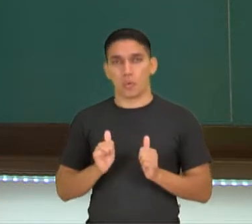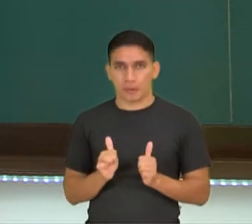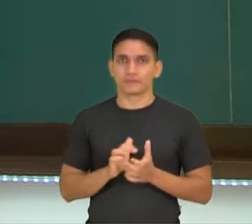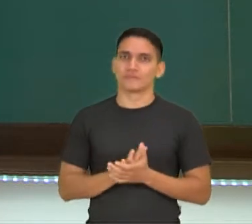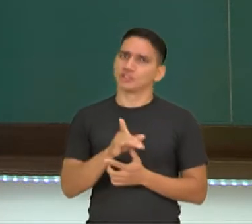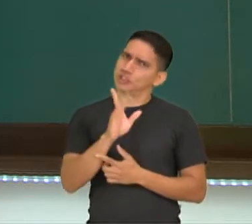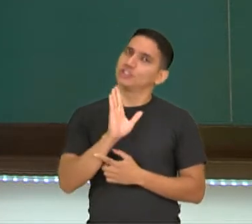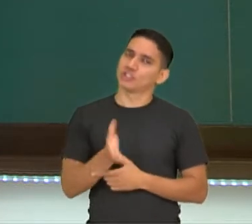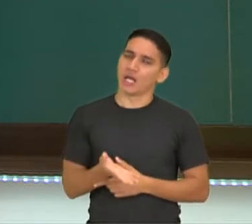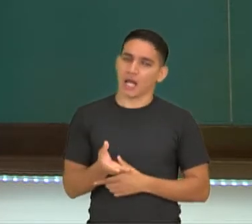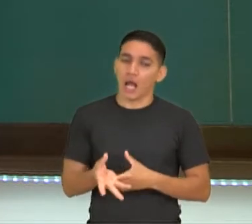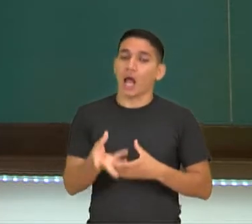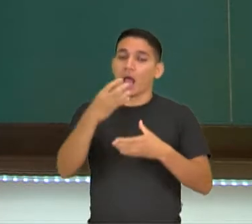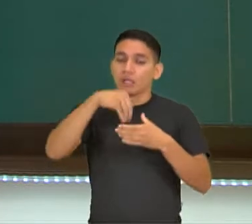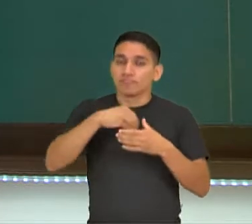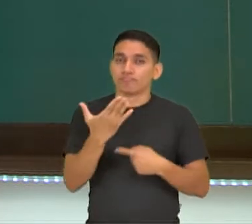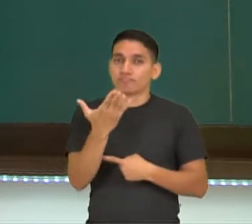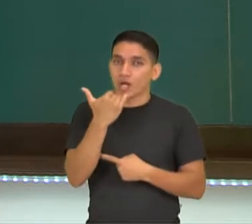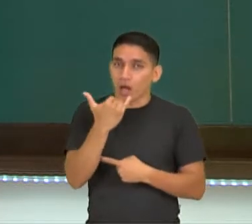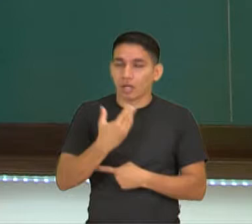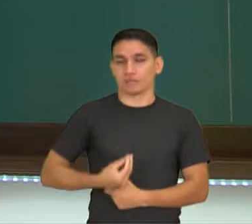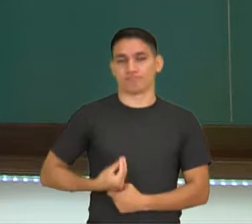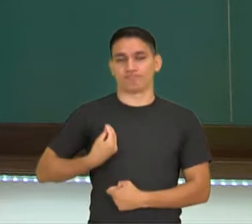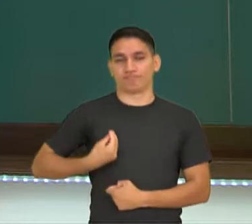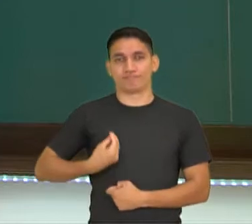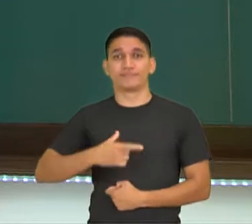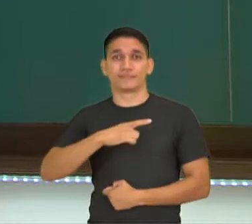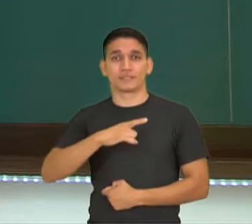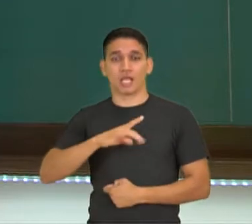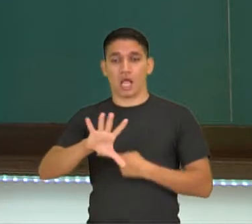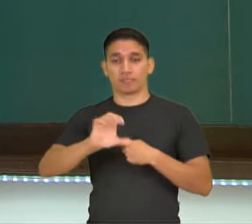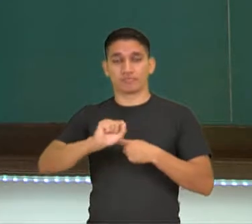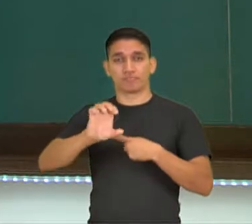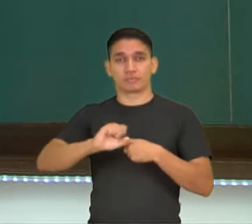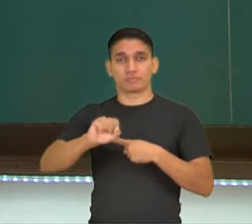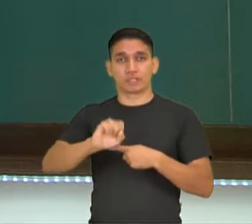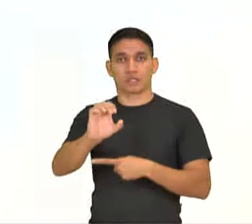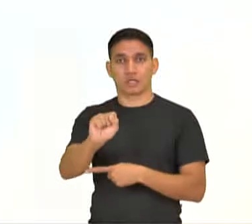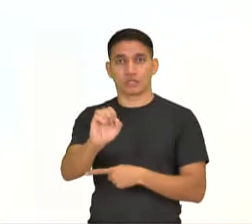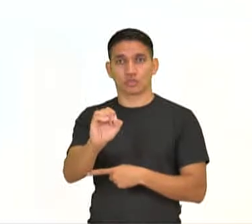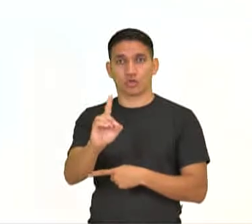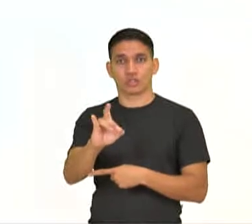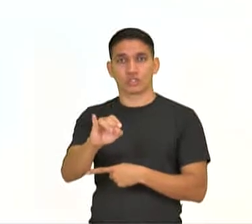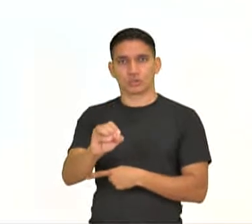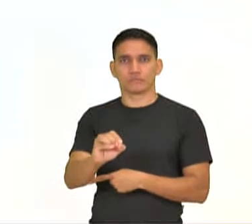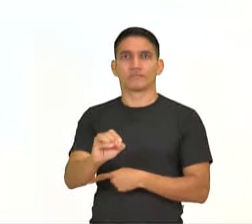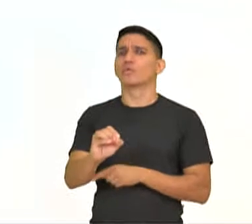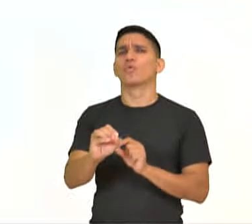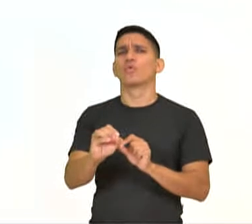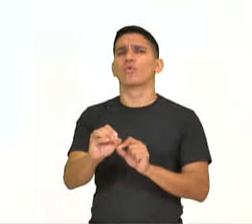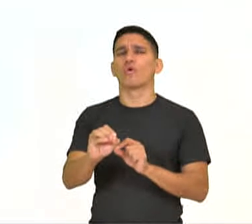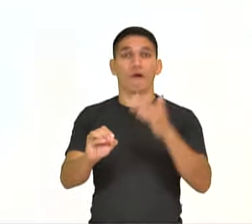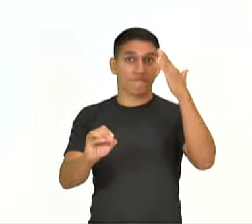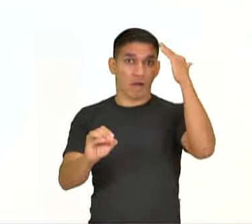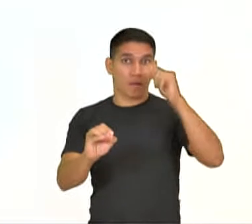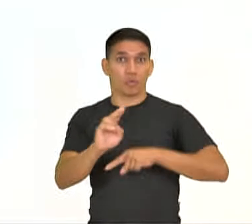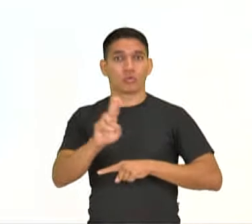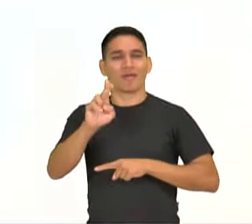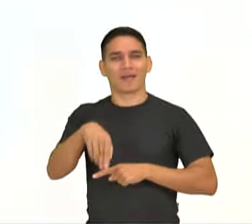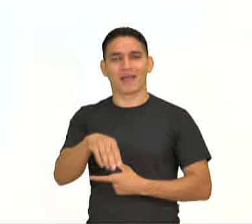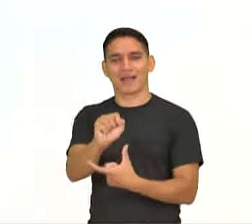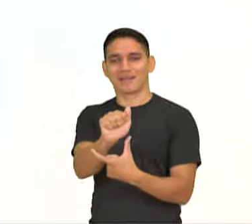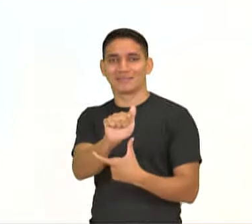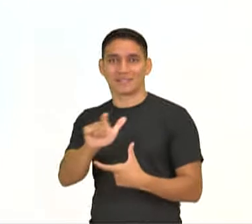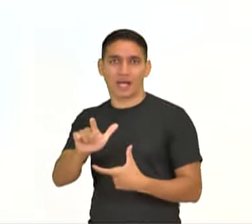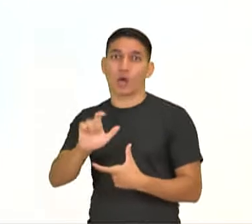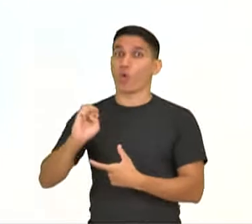está recebendo o sódio na sua vida, no seu organismo. Mais conhecido como sal de mesa, o sódio